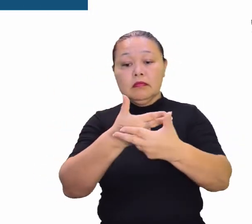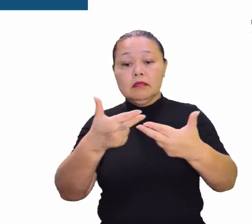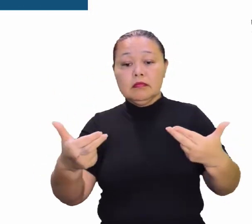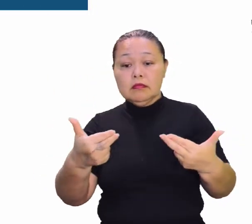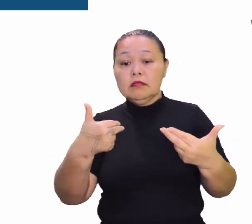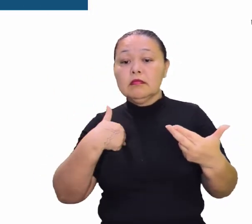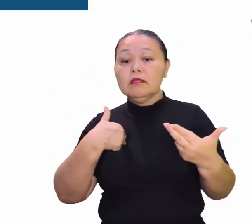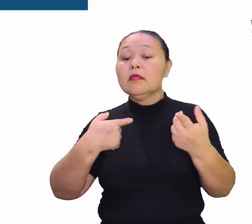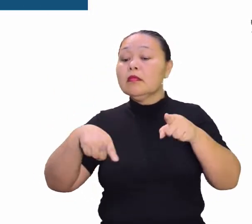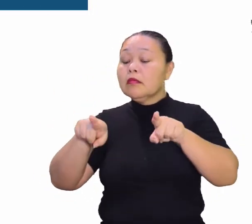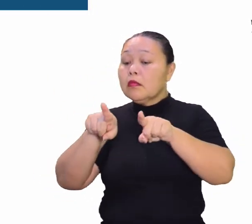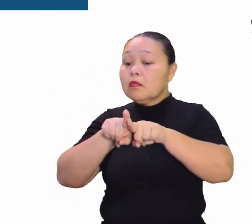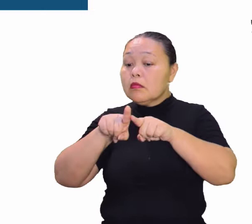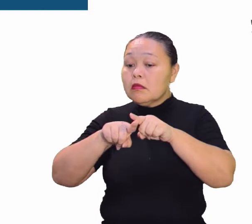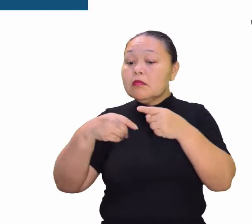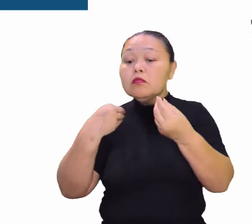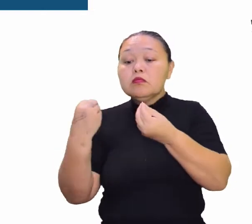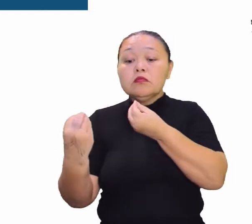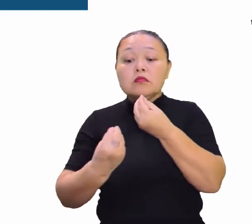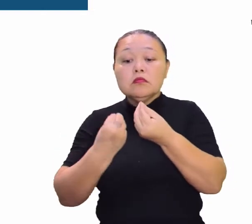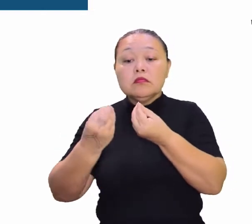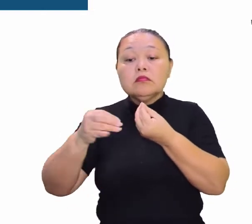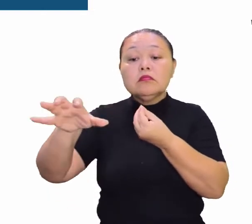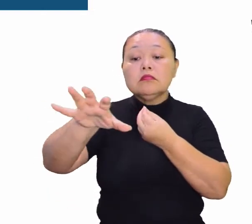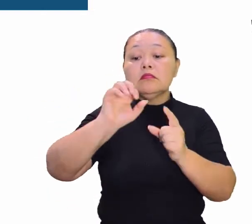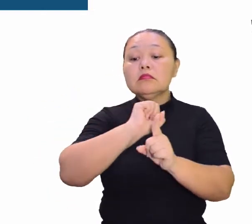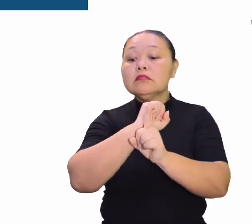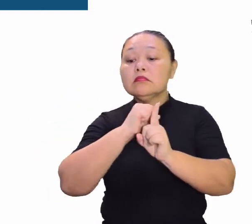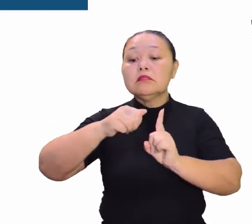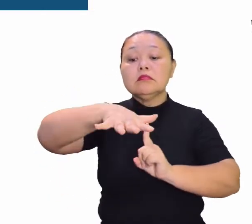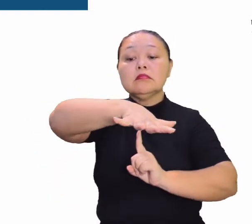implicações socioespaciais. Beleza, olha só.